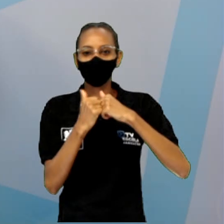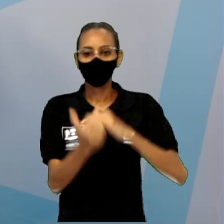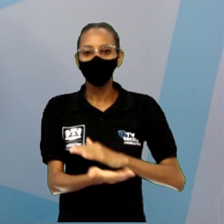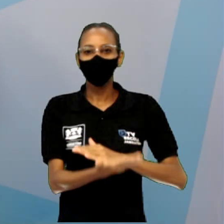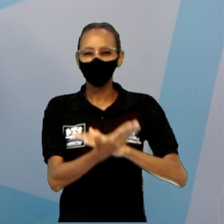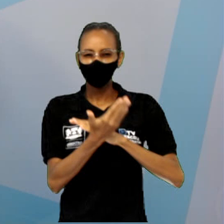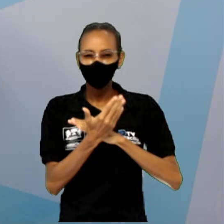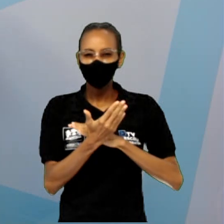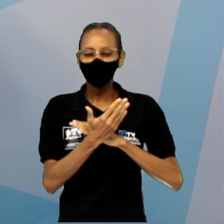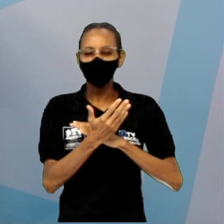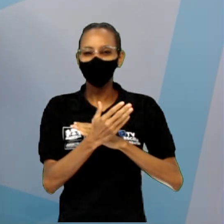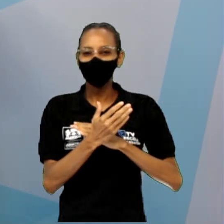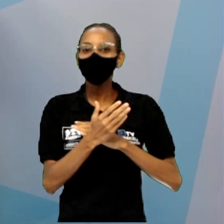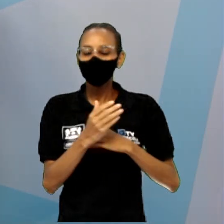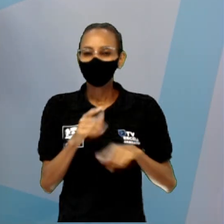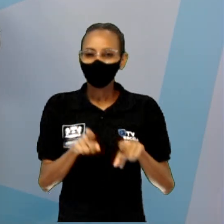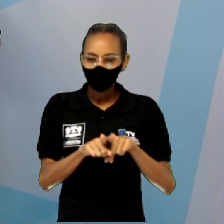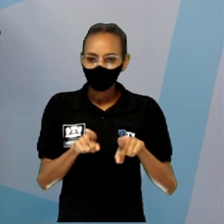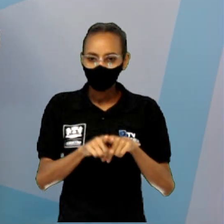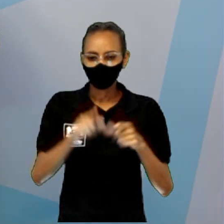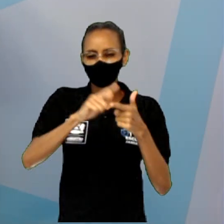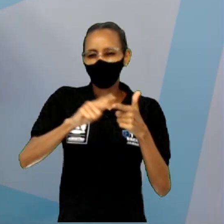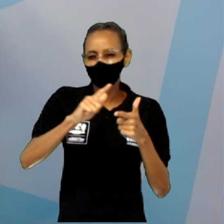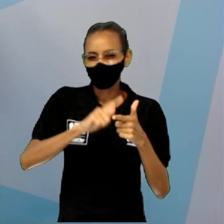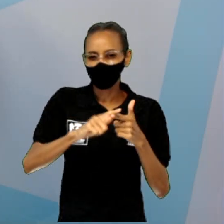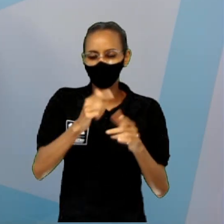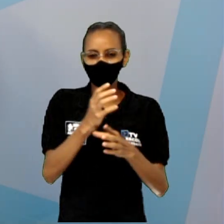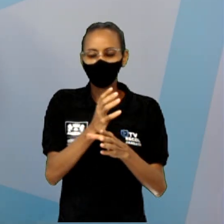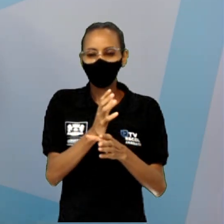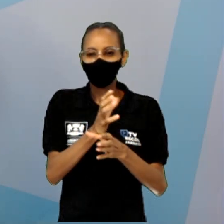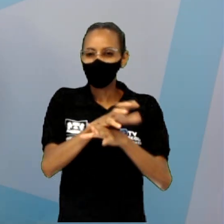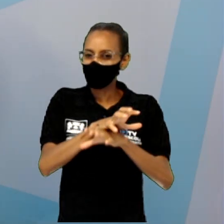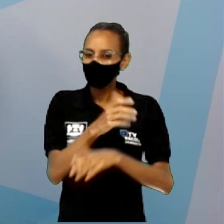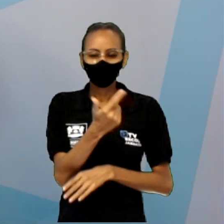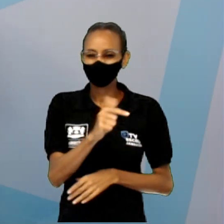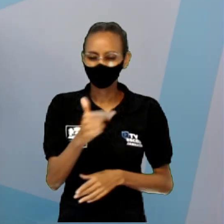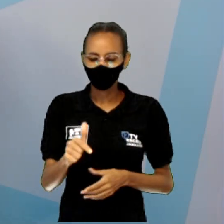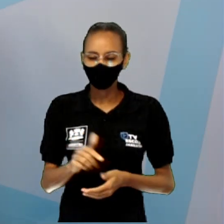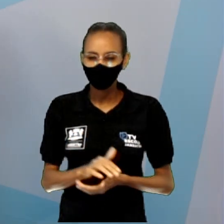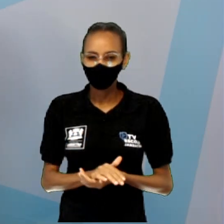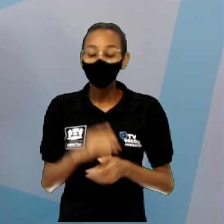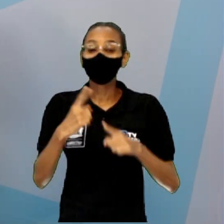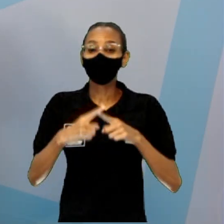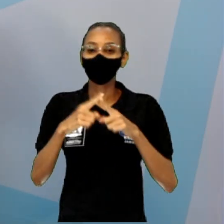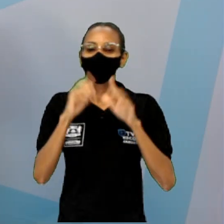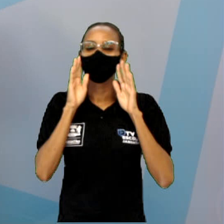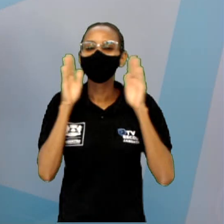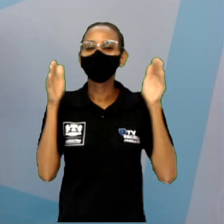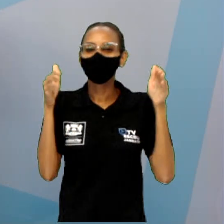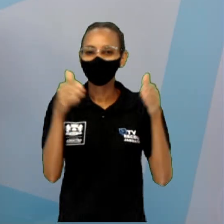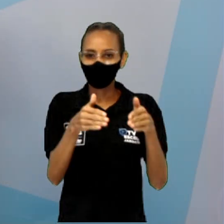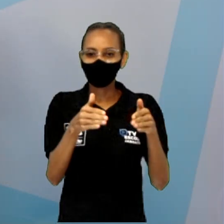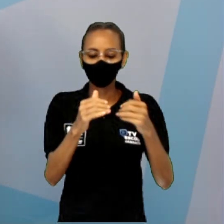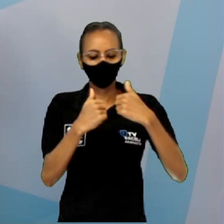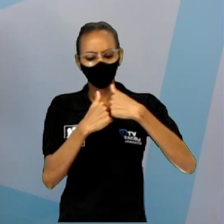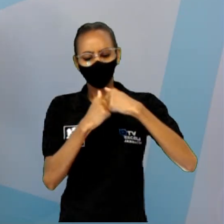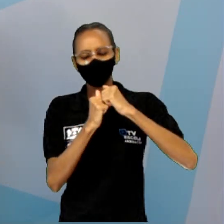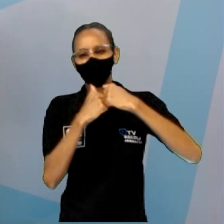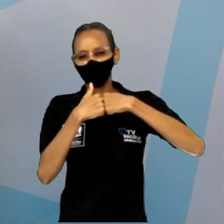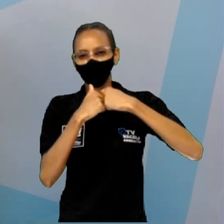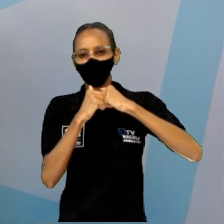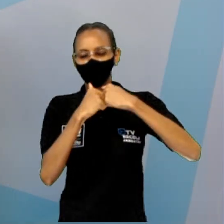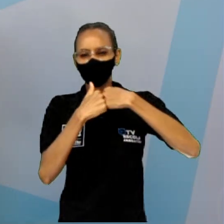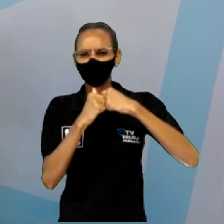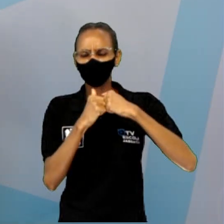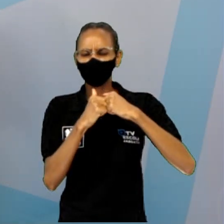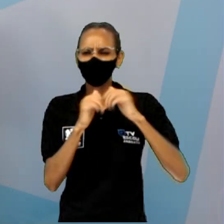lesões, ok? Por quê? Porque o nosso alongamento, ele foca principalmente nas nossas articulações. Então,